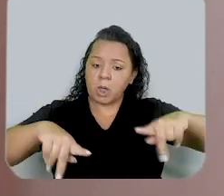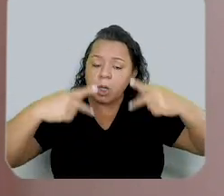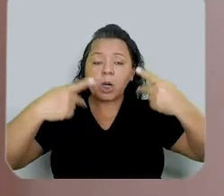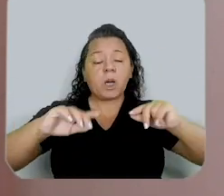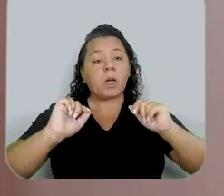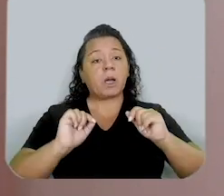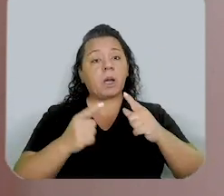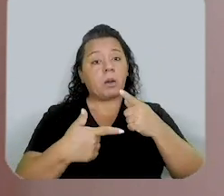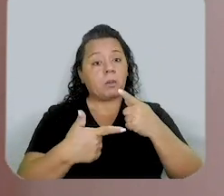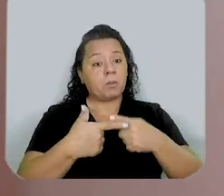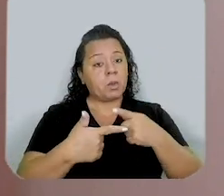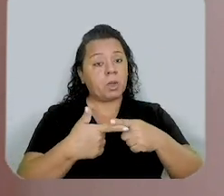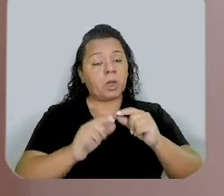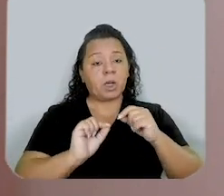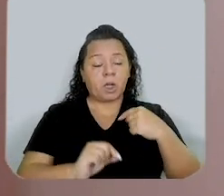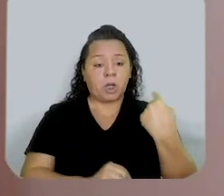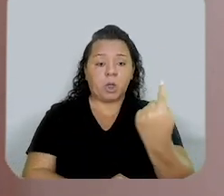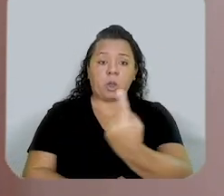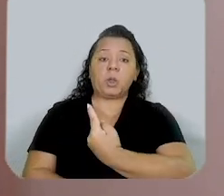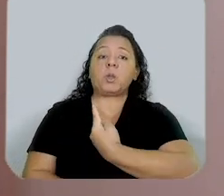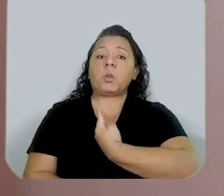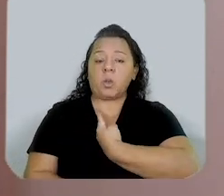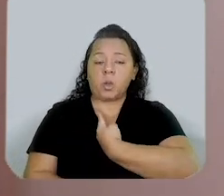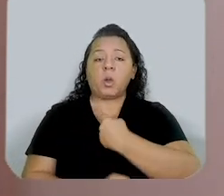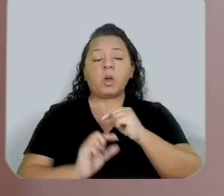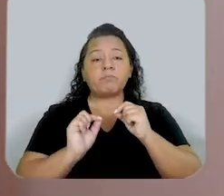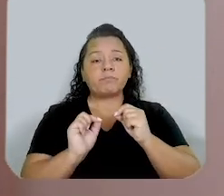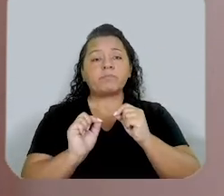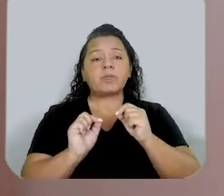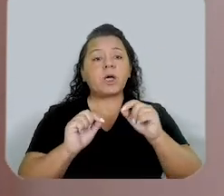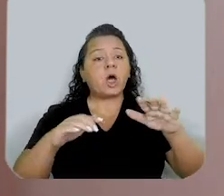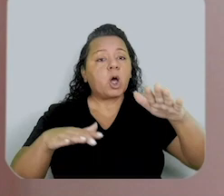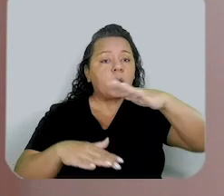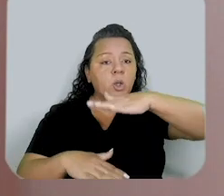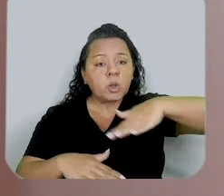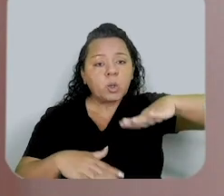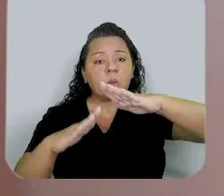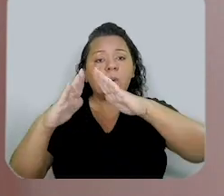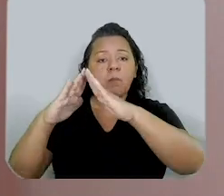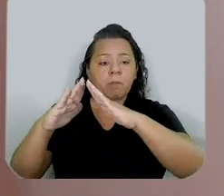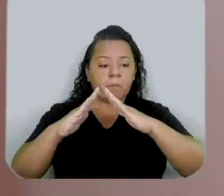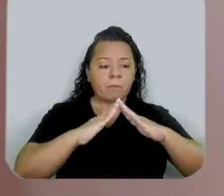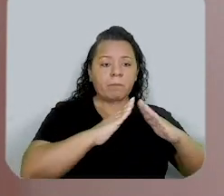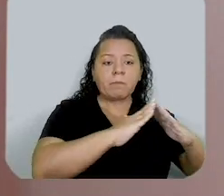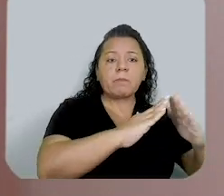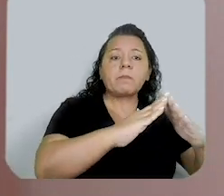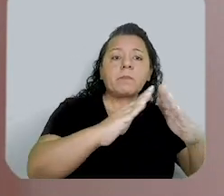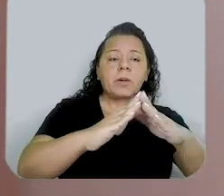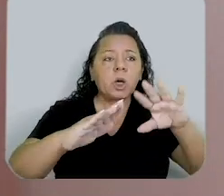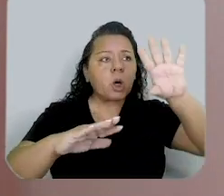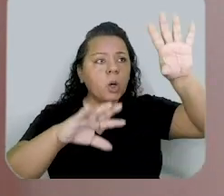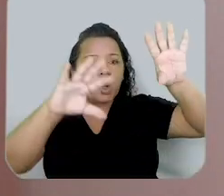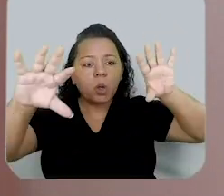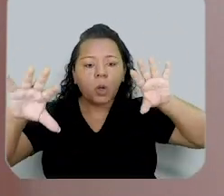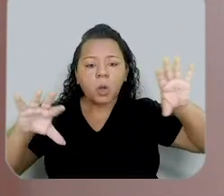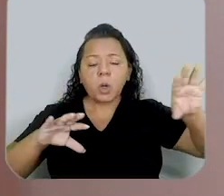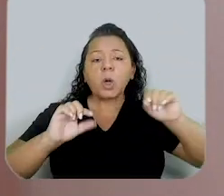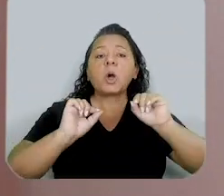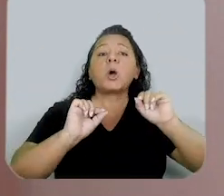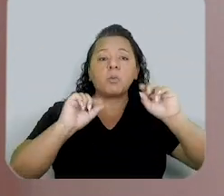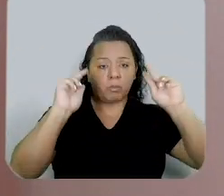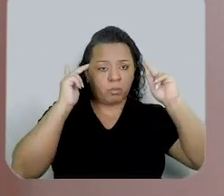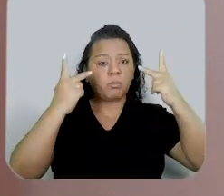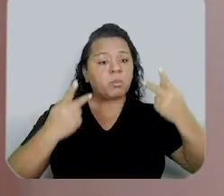nós consideramos que todos os lugares, todos os ambientes, todos os espaços são habitados por outros humanos, sob